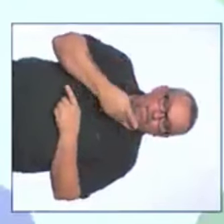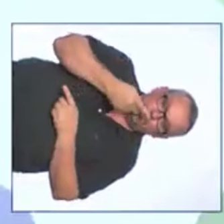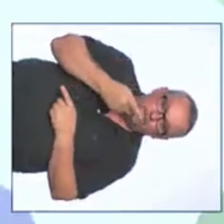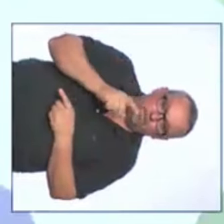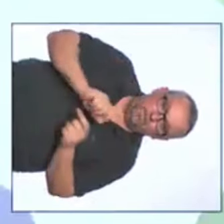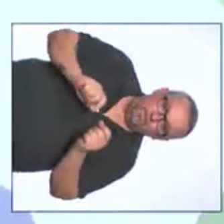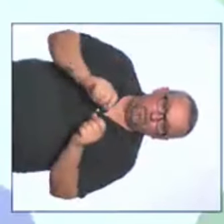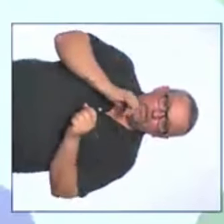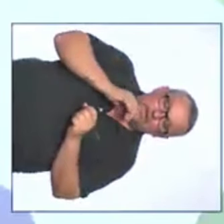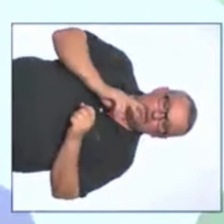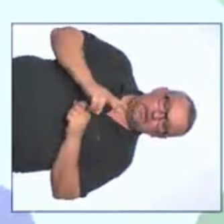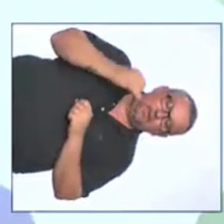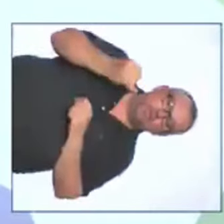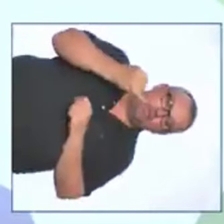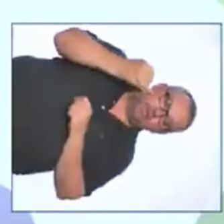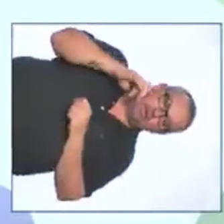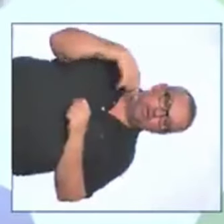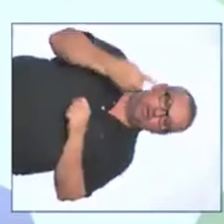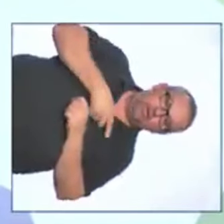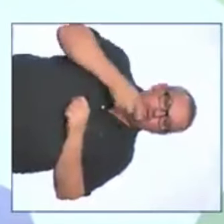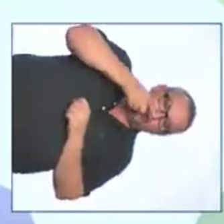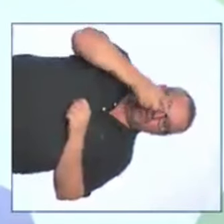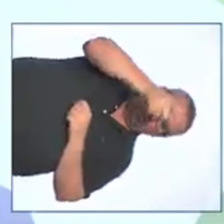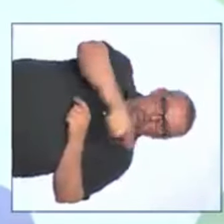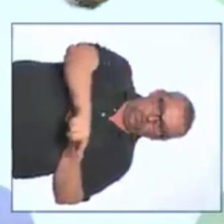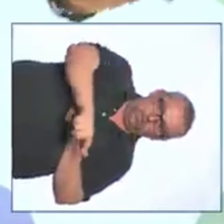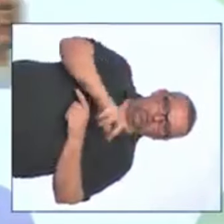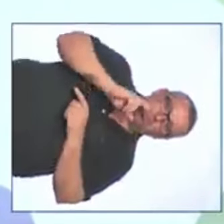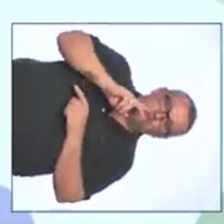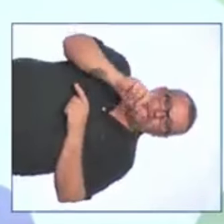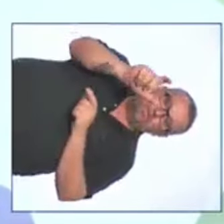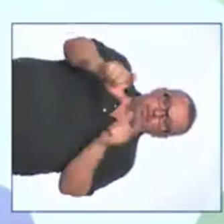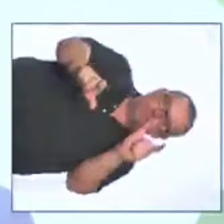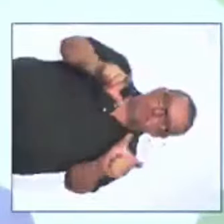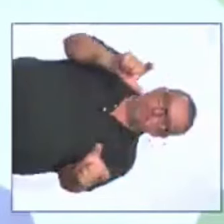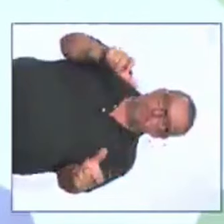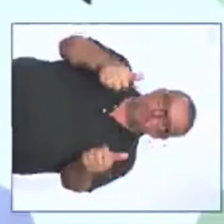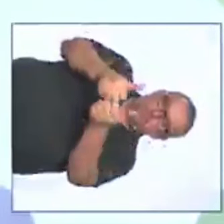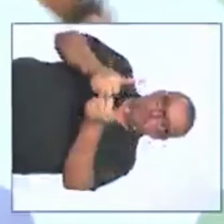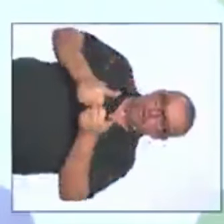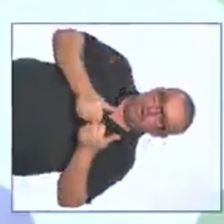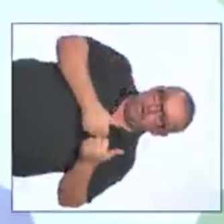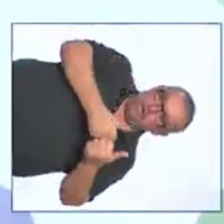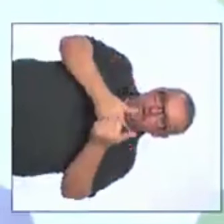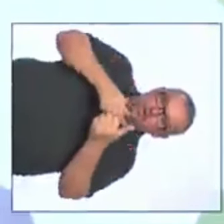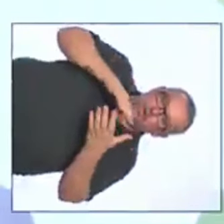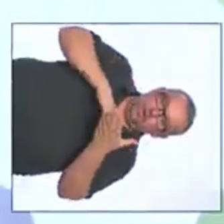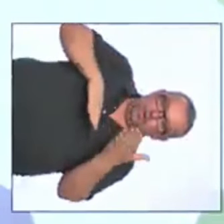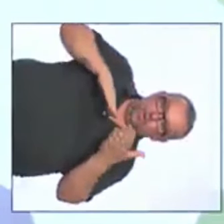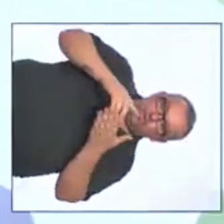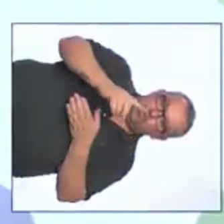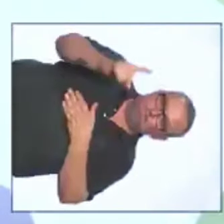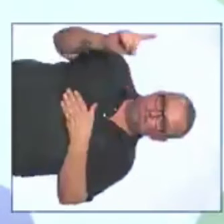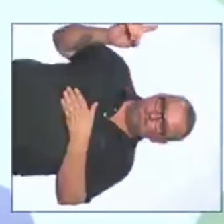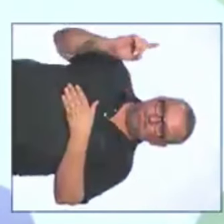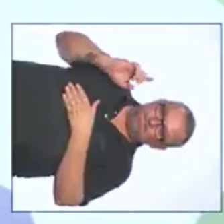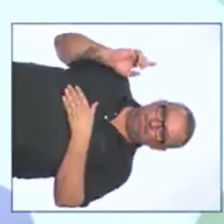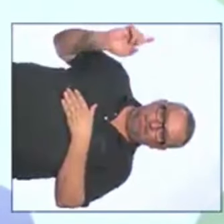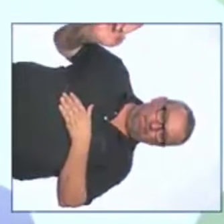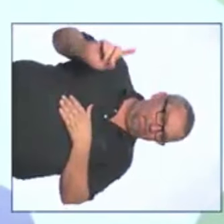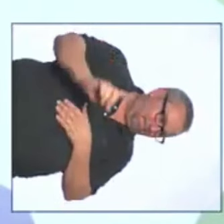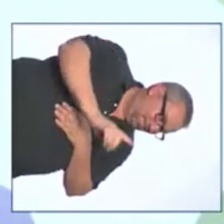é sempre importante a gente olhar o outro olhar ao nosso redor e olhar tudo que a gente tem à nossa volta porque